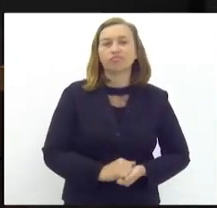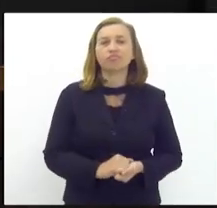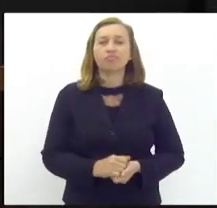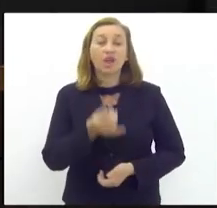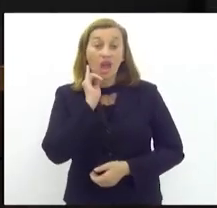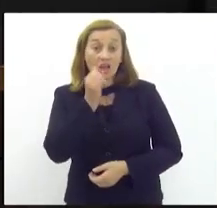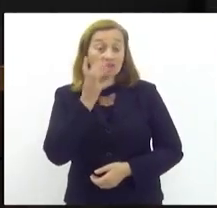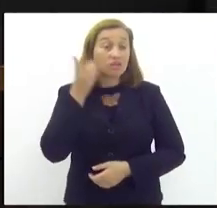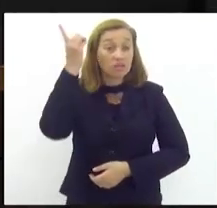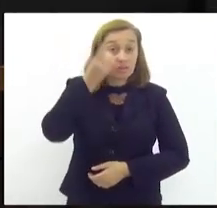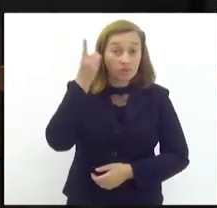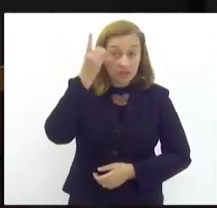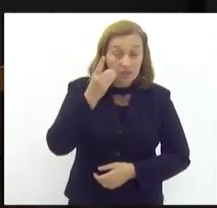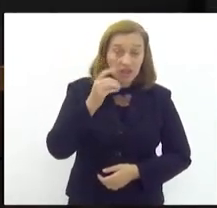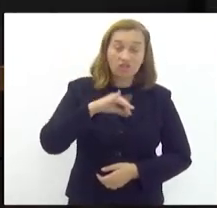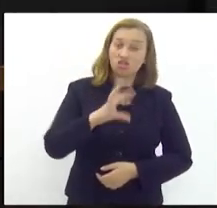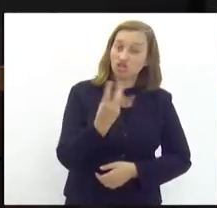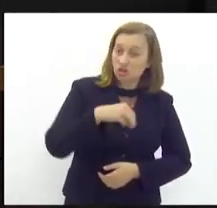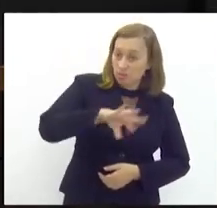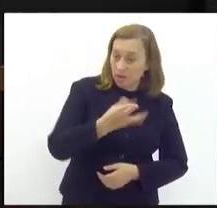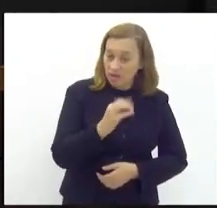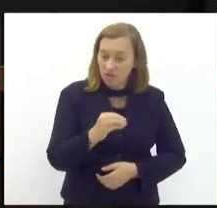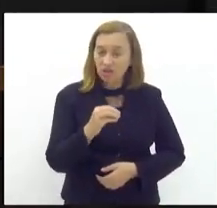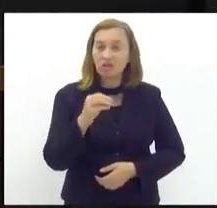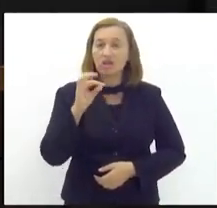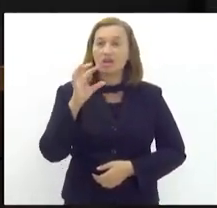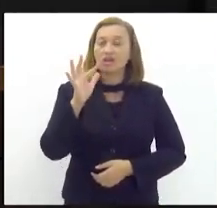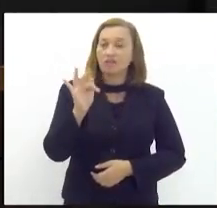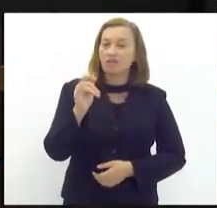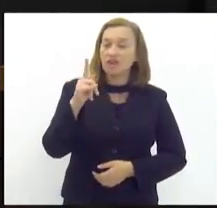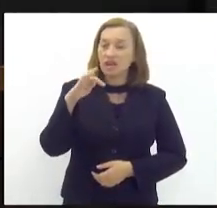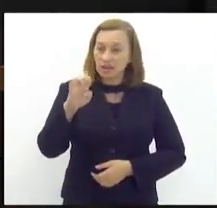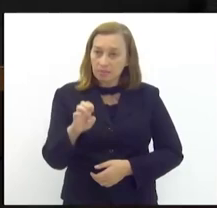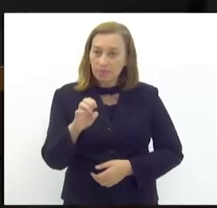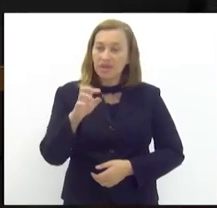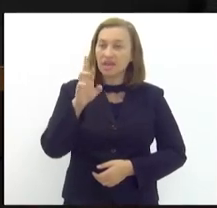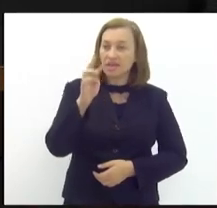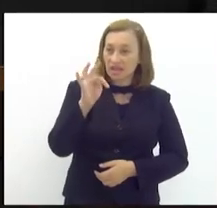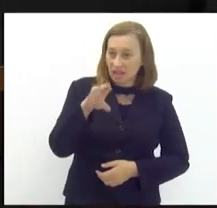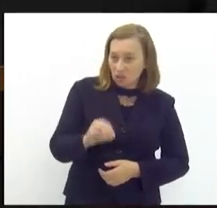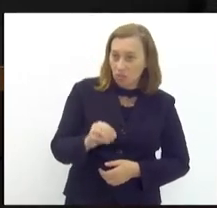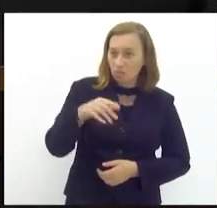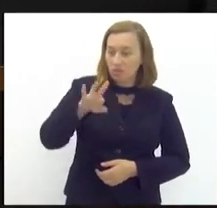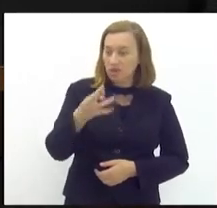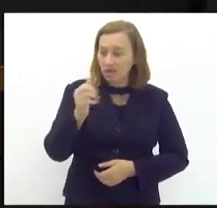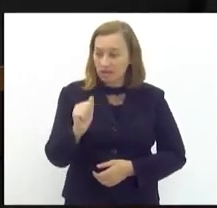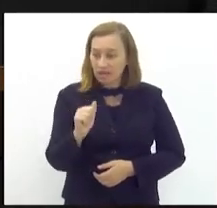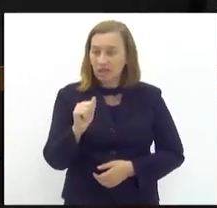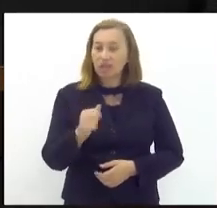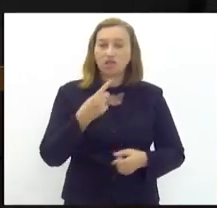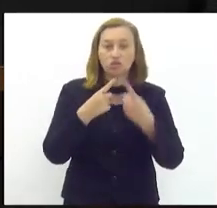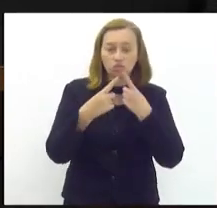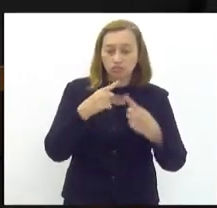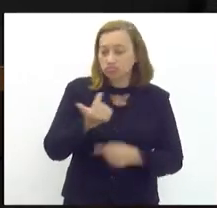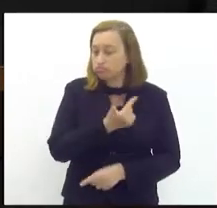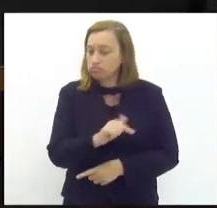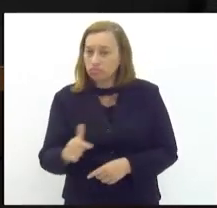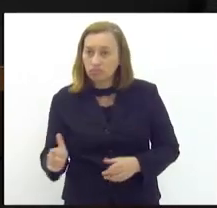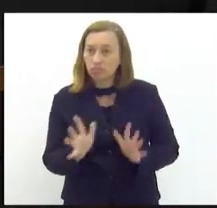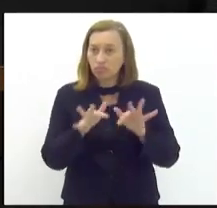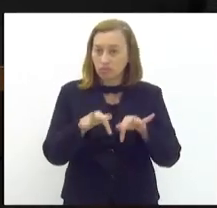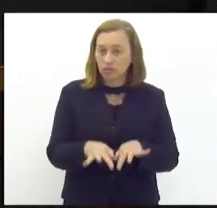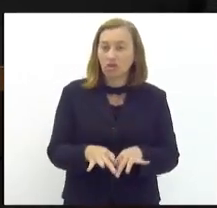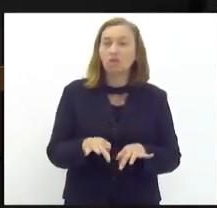relatores deputados Chico Machado Felipe Soares e Renato Miranda em discussão não havendo Quem Queira